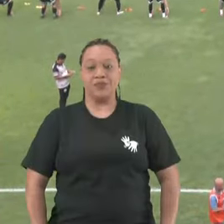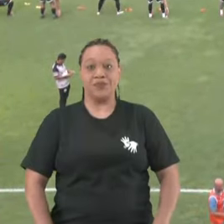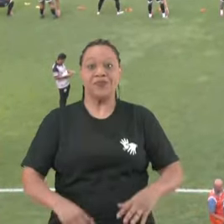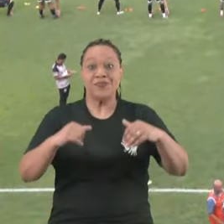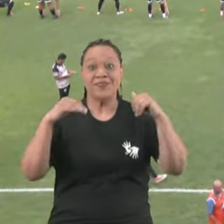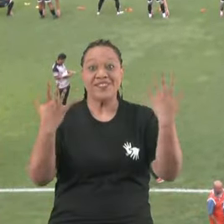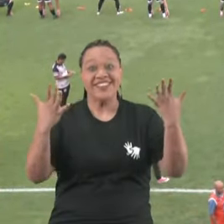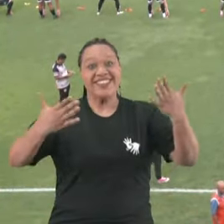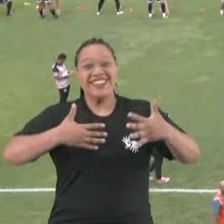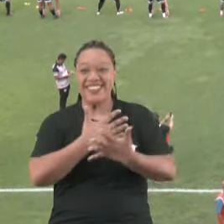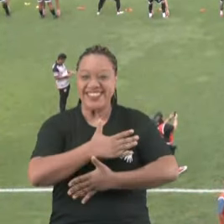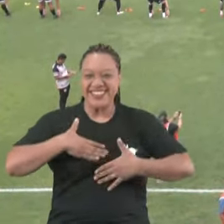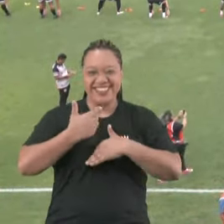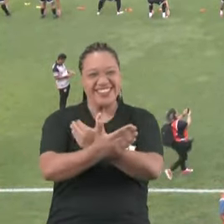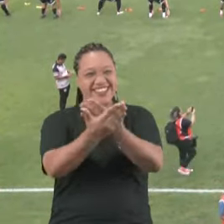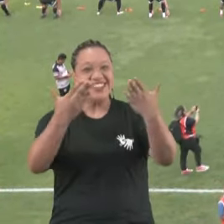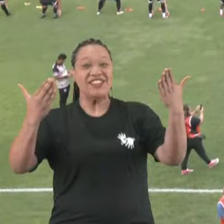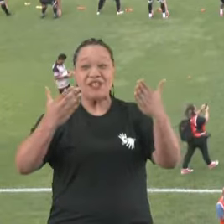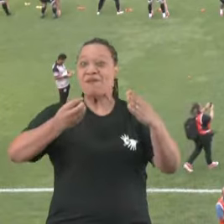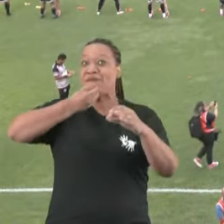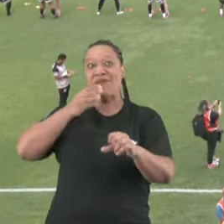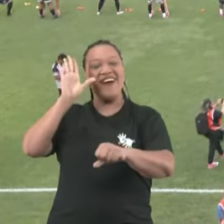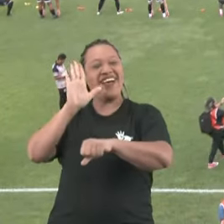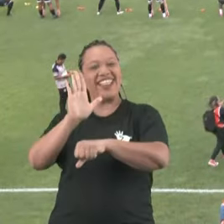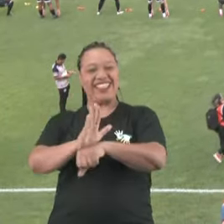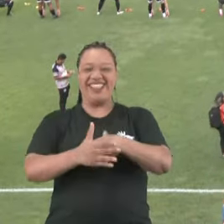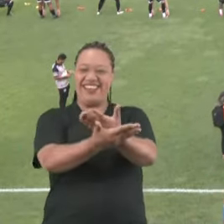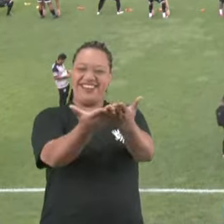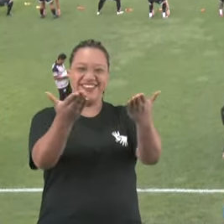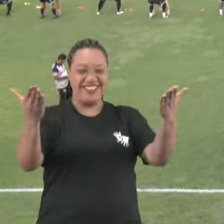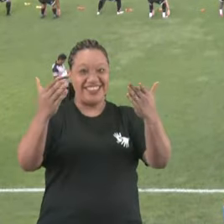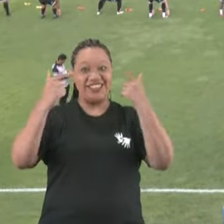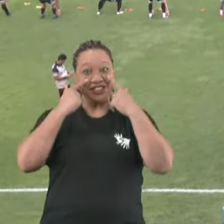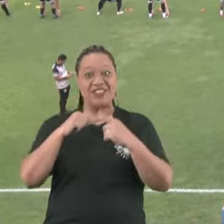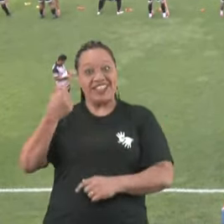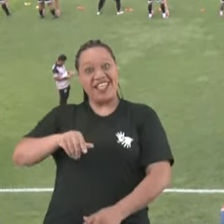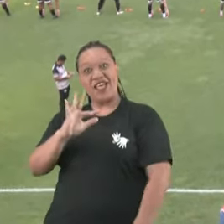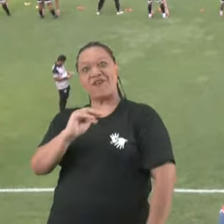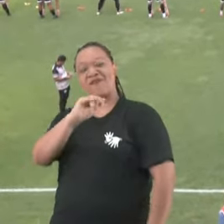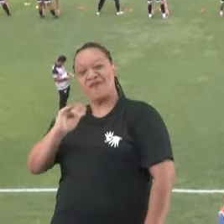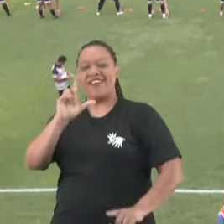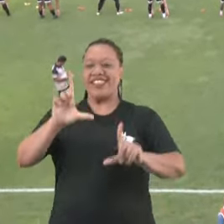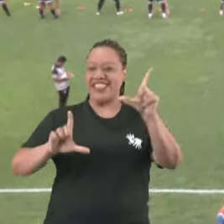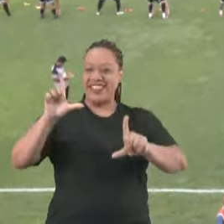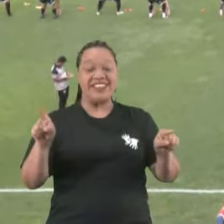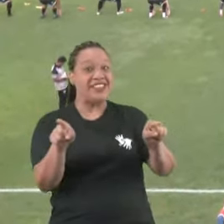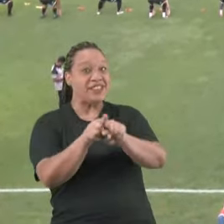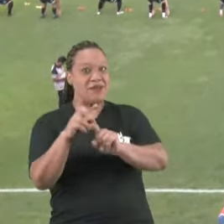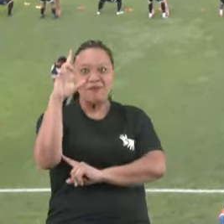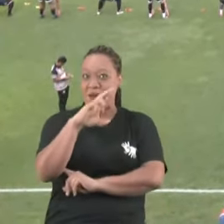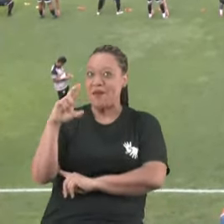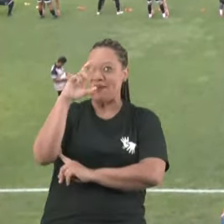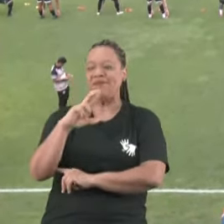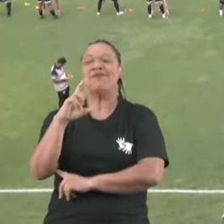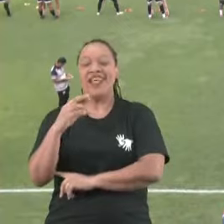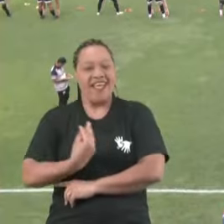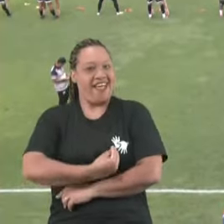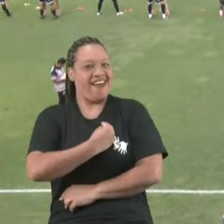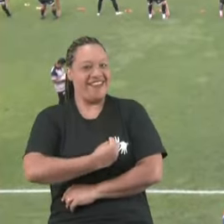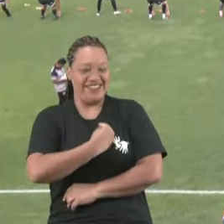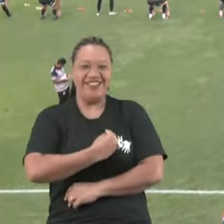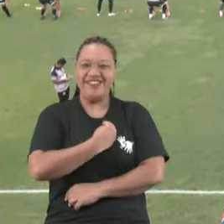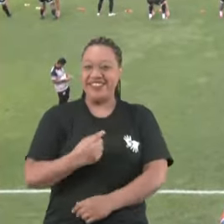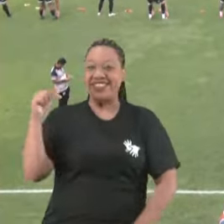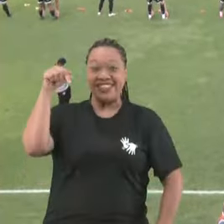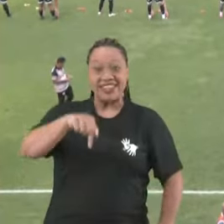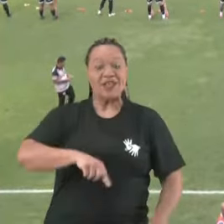Salve, senhoras e senhores, muito boa tarde para você ligado na FAF TV, também na Band. Falamos ao vivo do